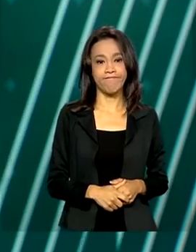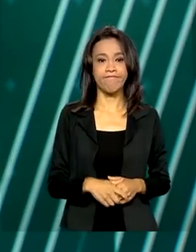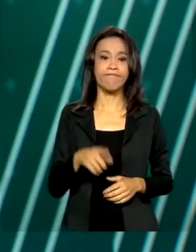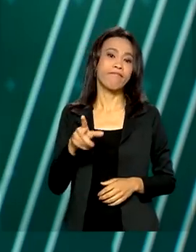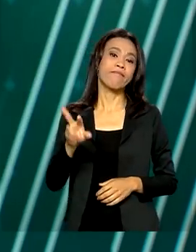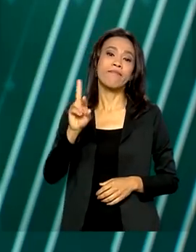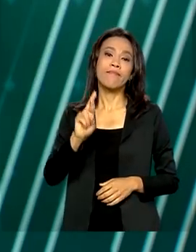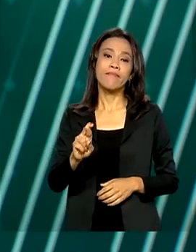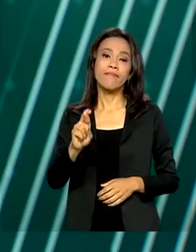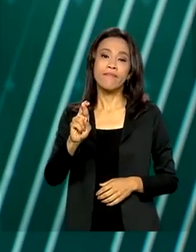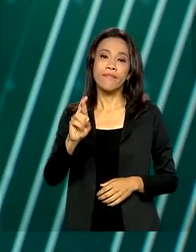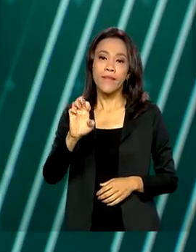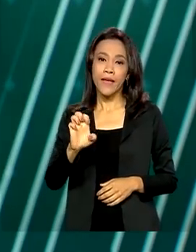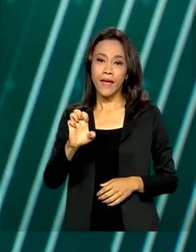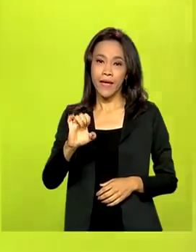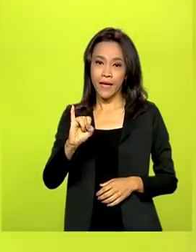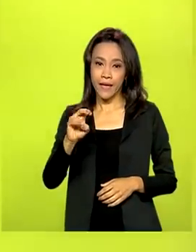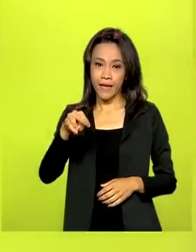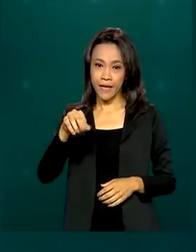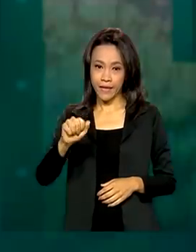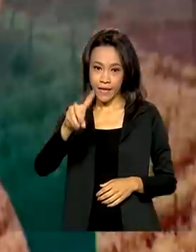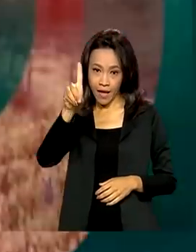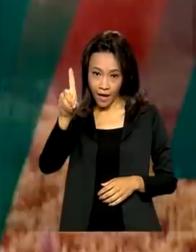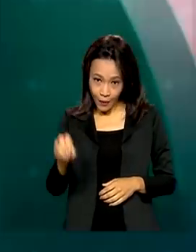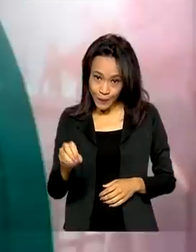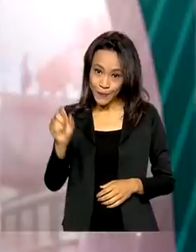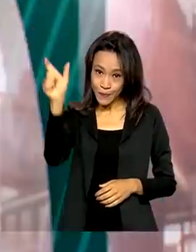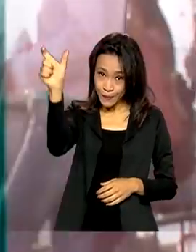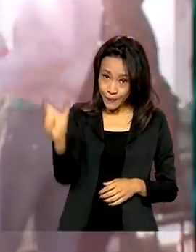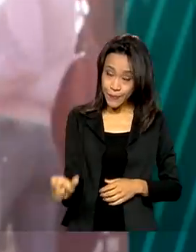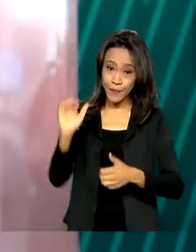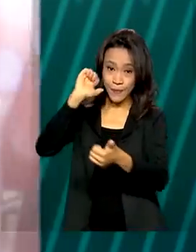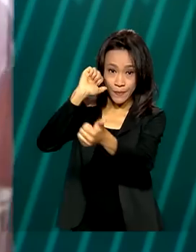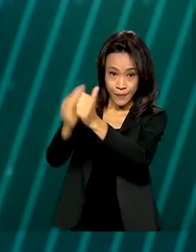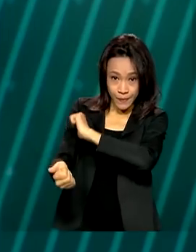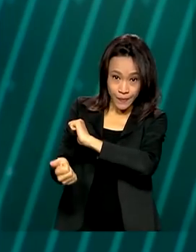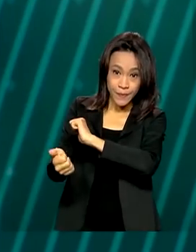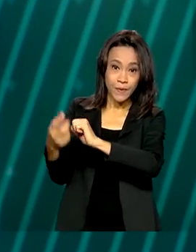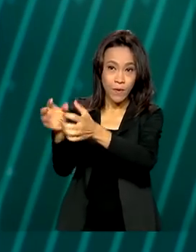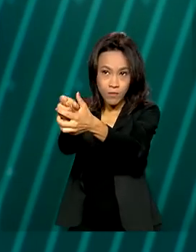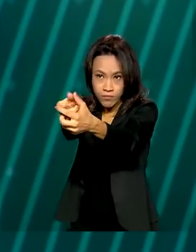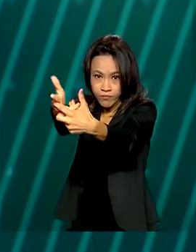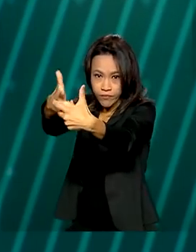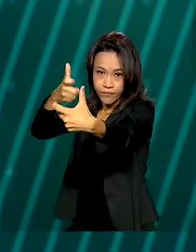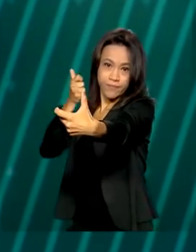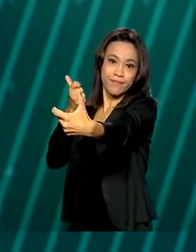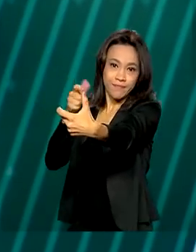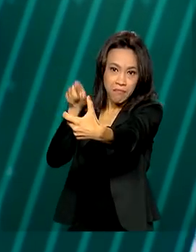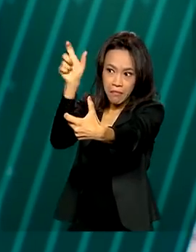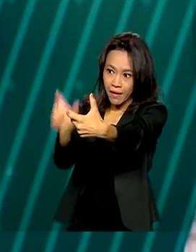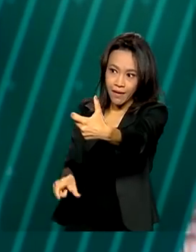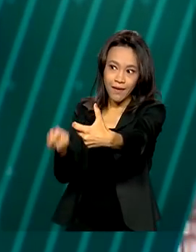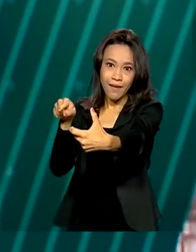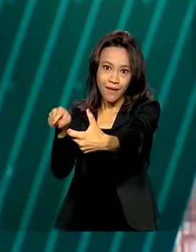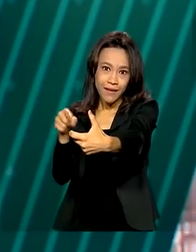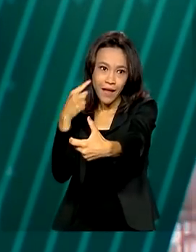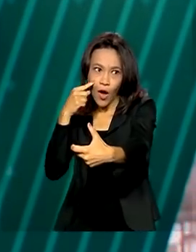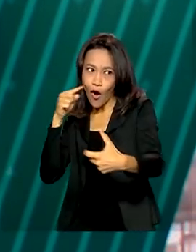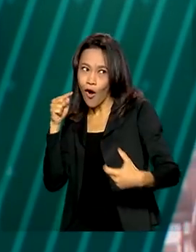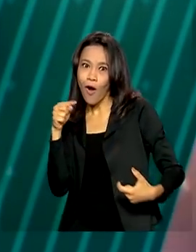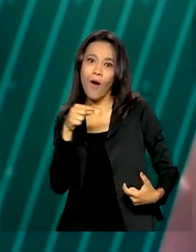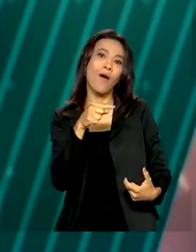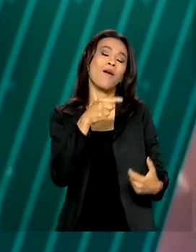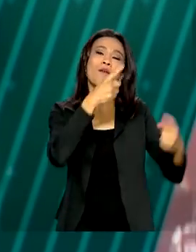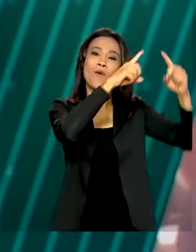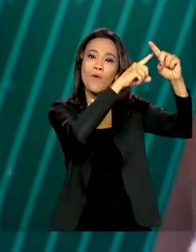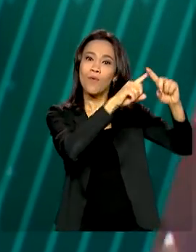Reinaldo Charão, atleta da Seleção Brasileira Paralímpica de tiro com arco, está de olho no Parapan do Chile